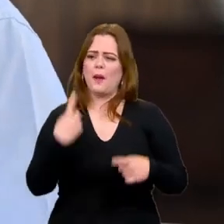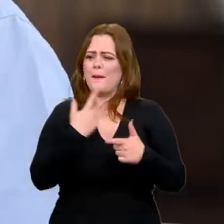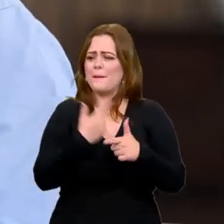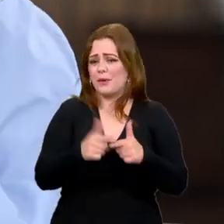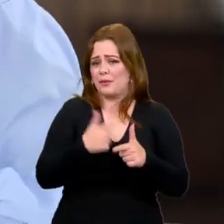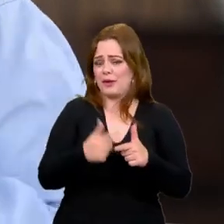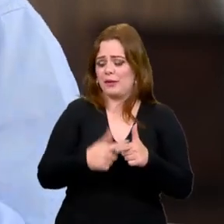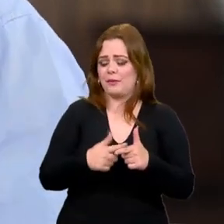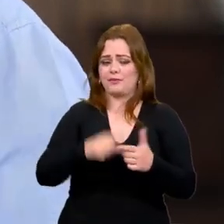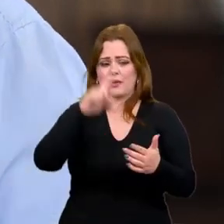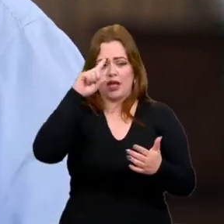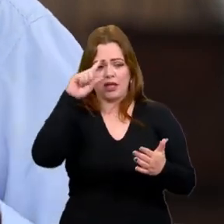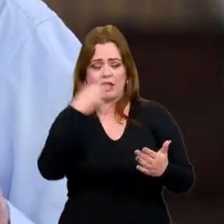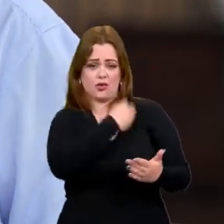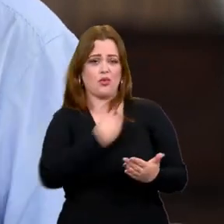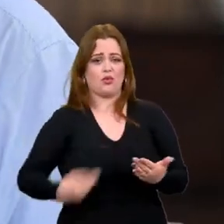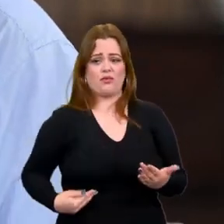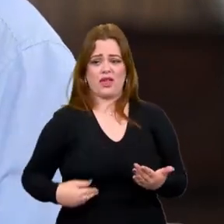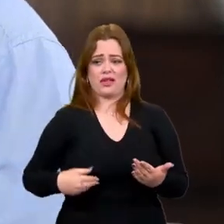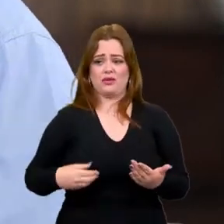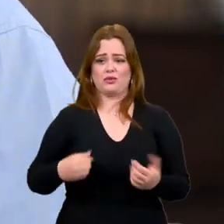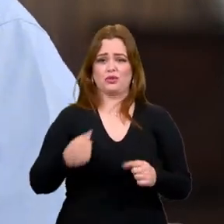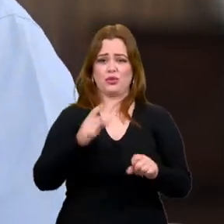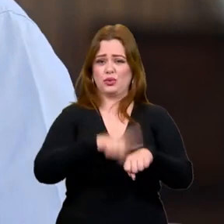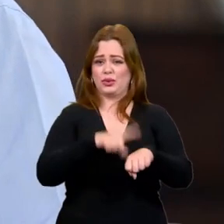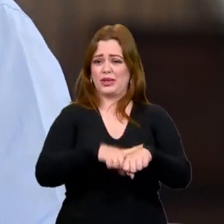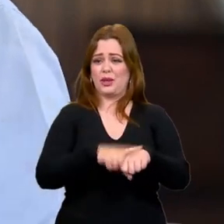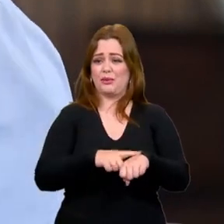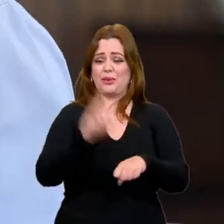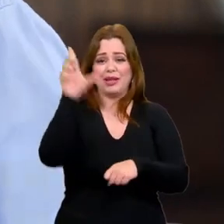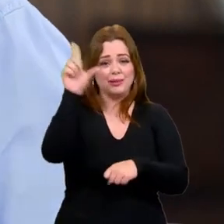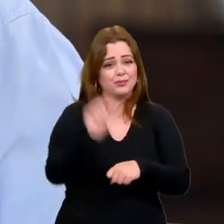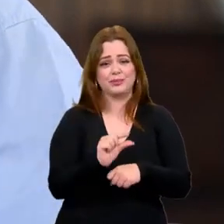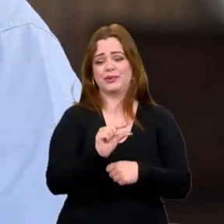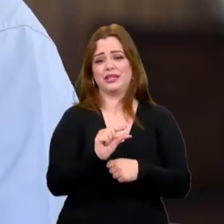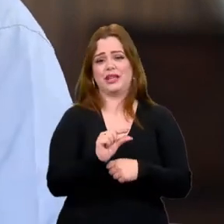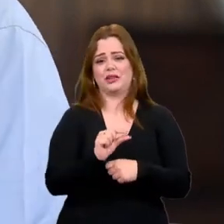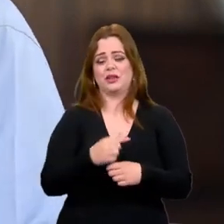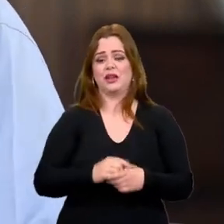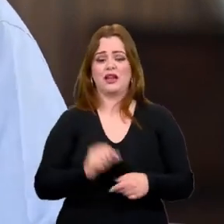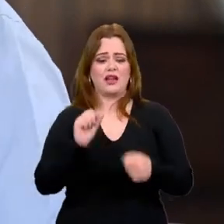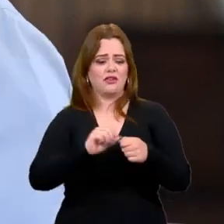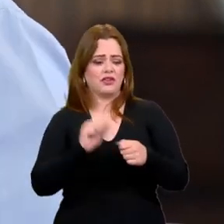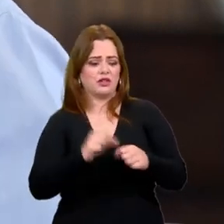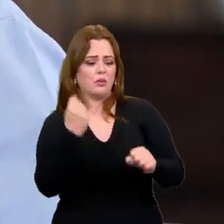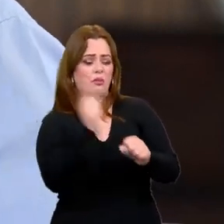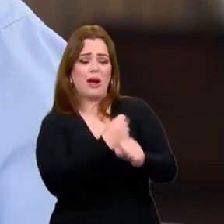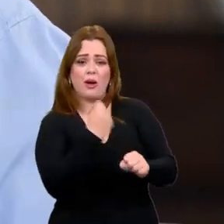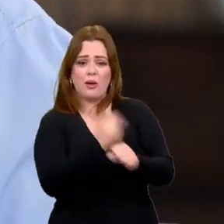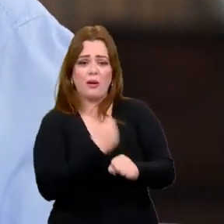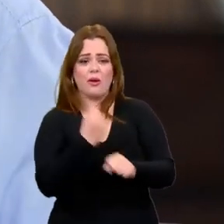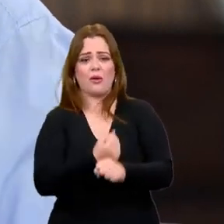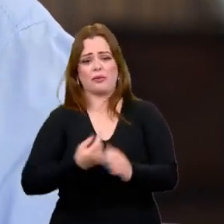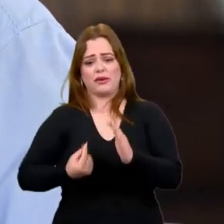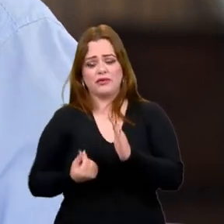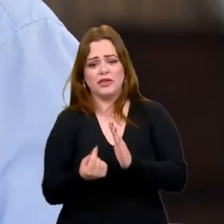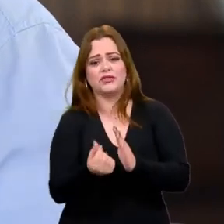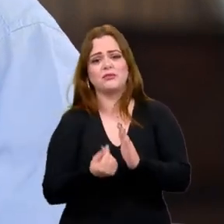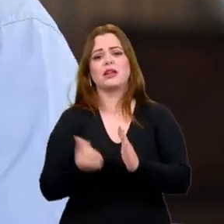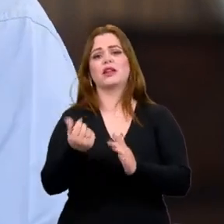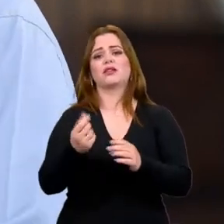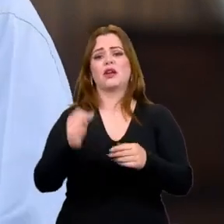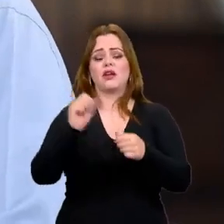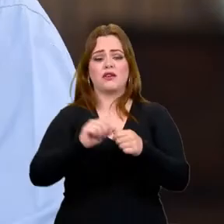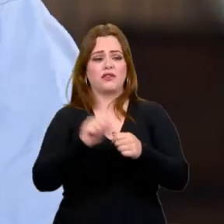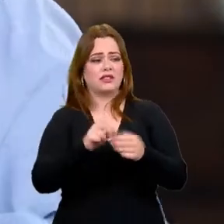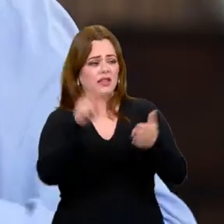legais para fazer uma obra qualquer para fazer o investimento que você tem fiscalização que você tem tribunal de conta que você tem